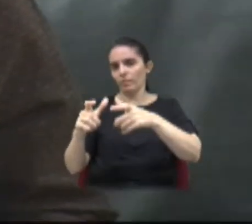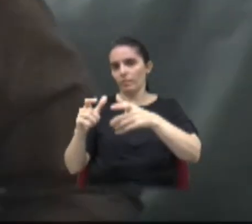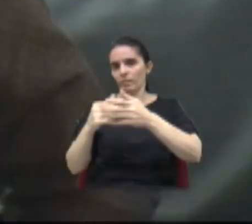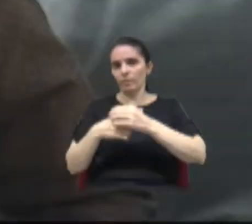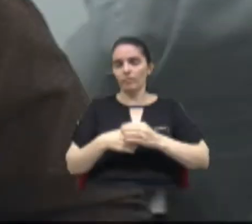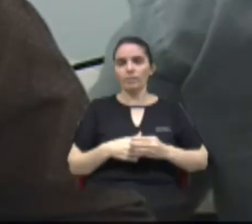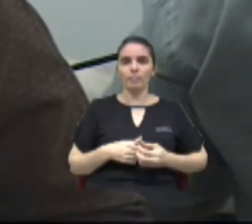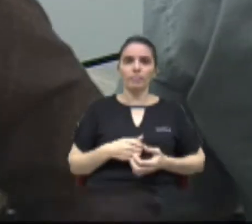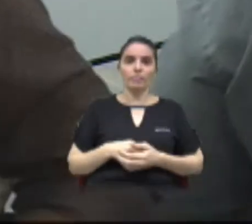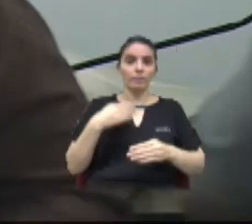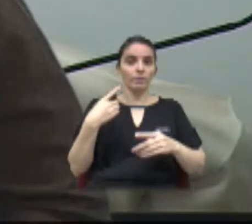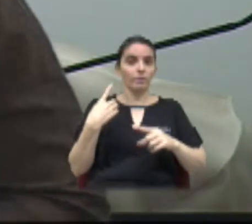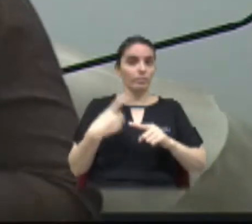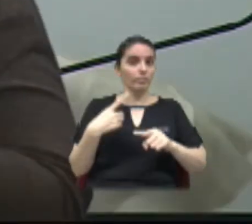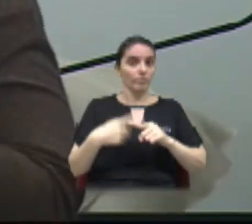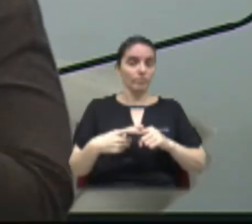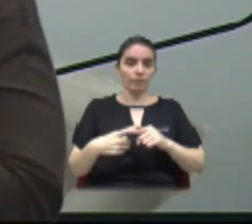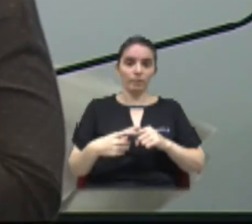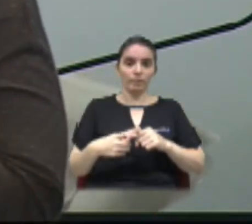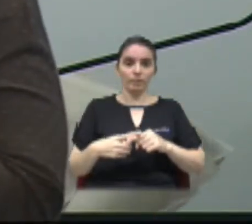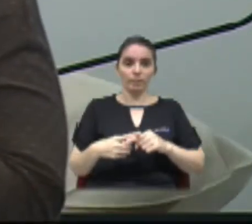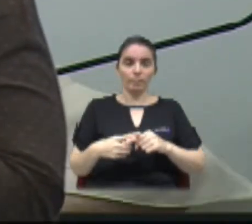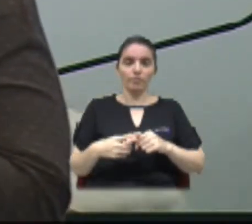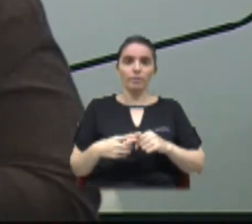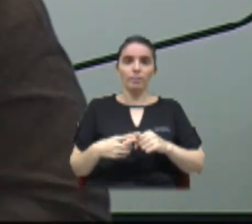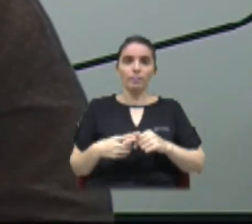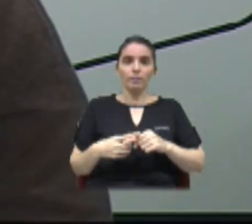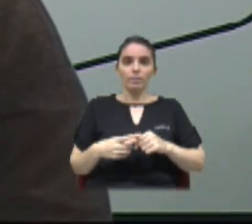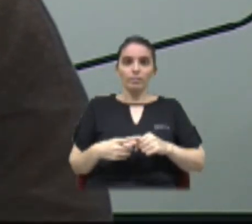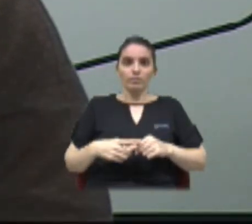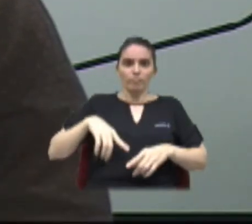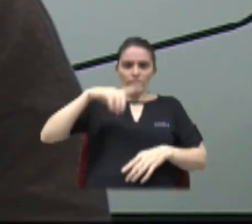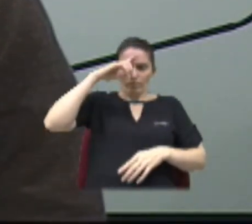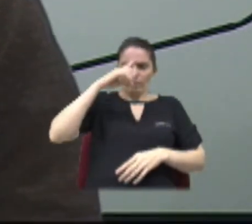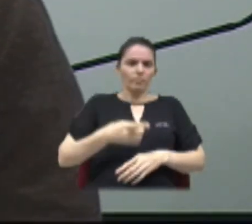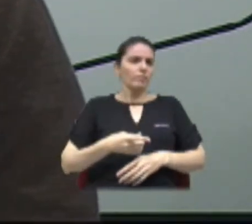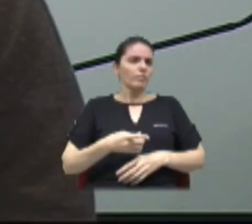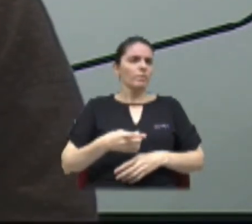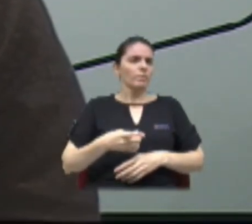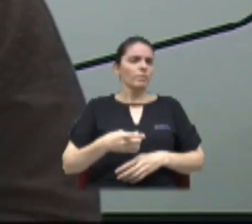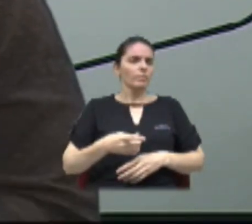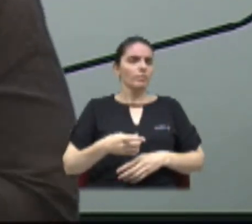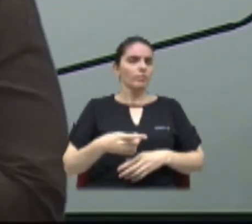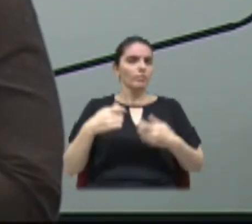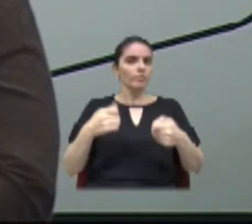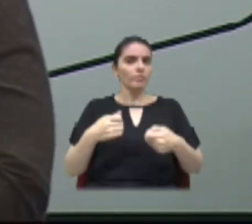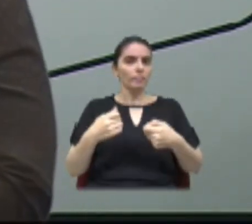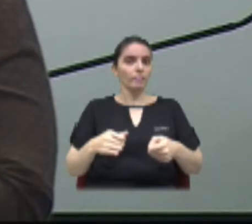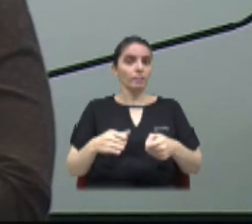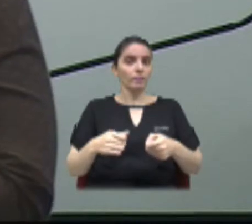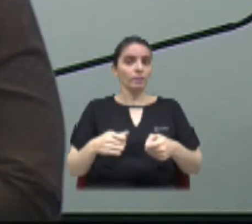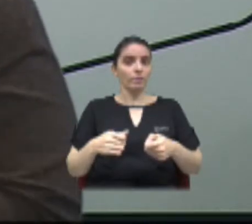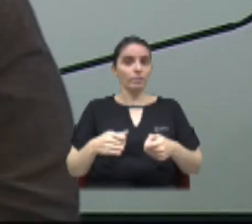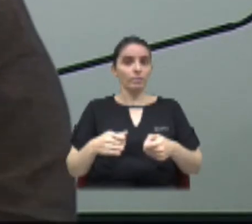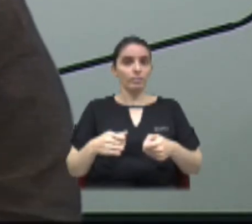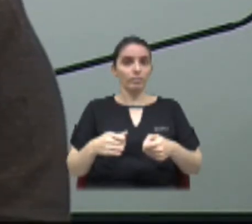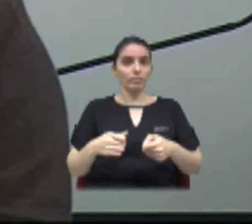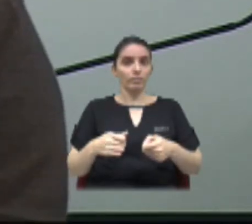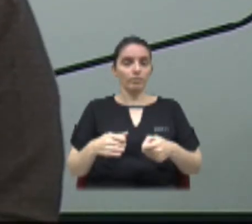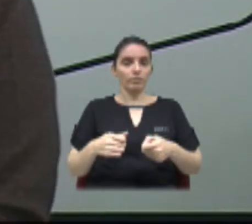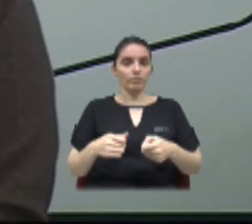a transparência ela venha elucidar uma situação de moradia, ou seja, eu não quero